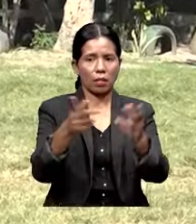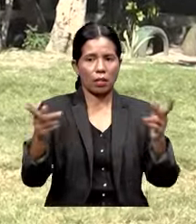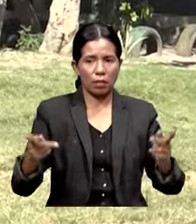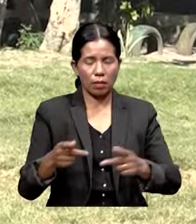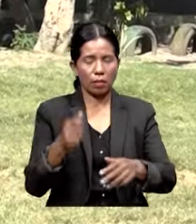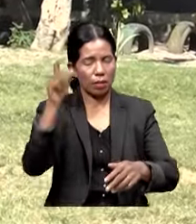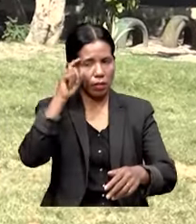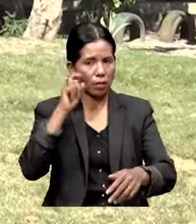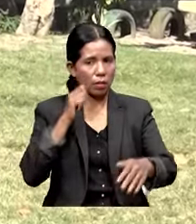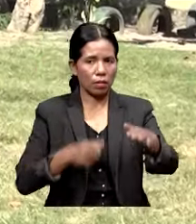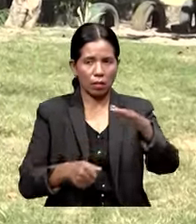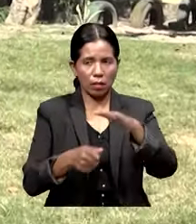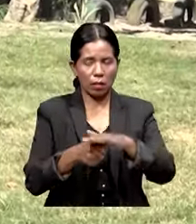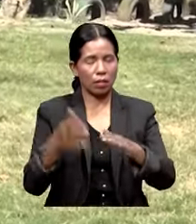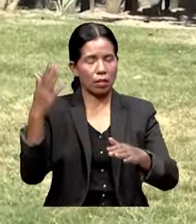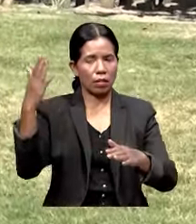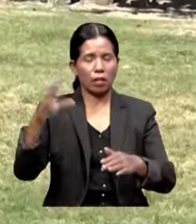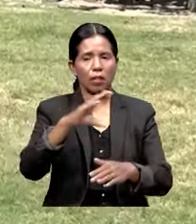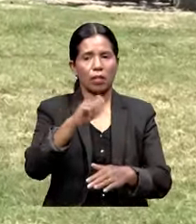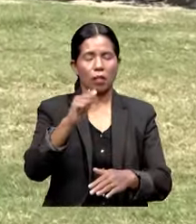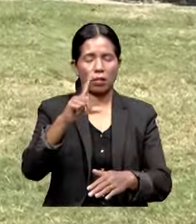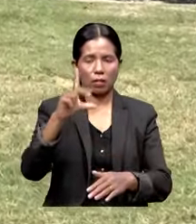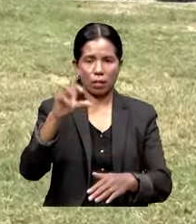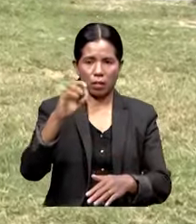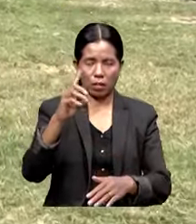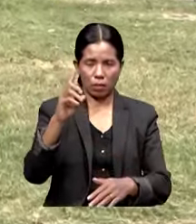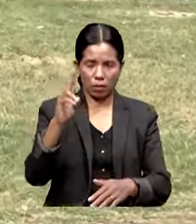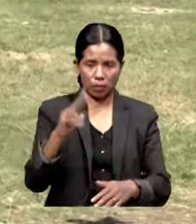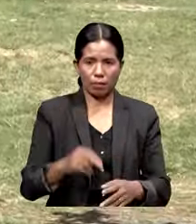Brico, Cairala Sana Guzmão e Recacau Lidon. Agostinho da Costa, Romaldo Neves, GMN.